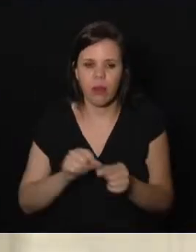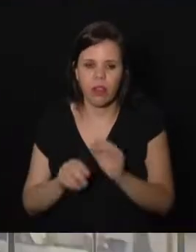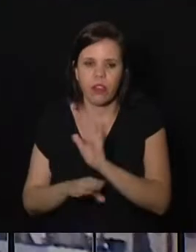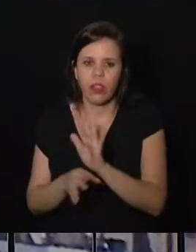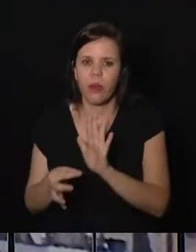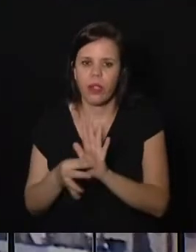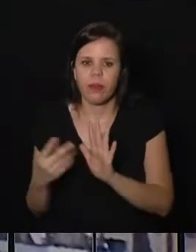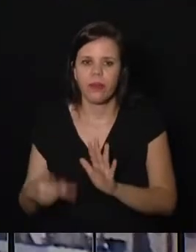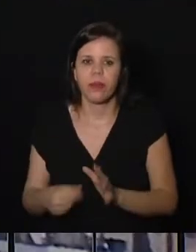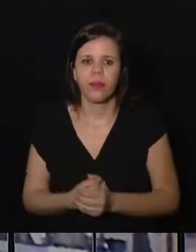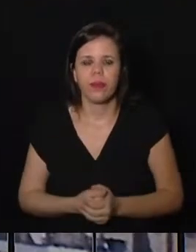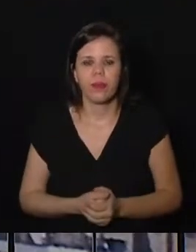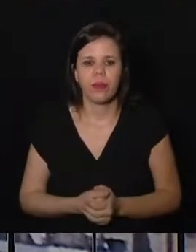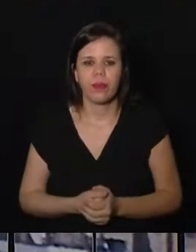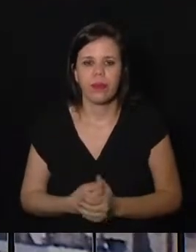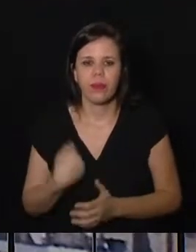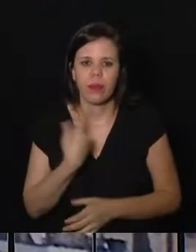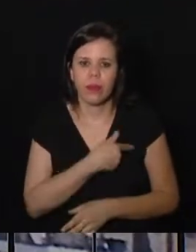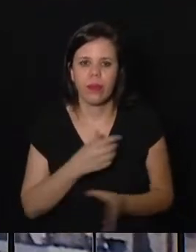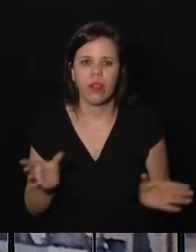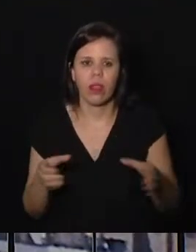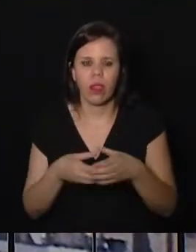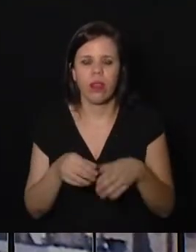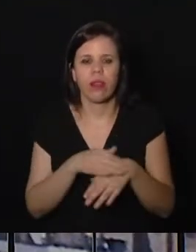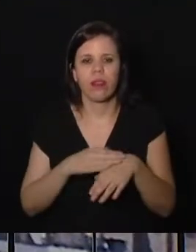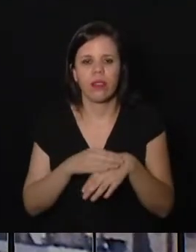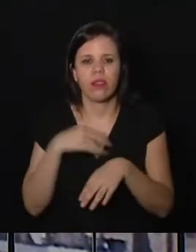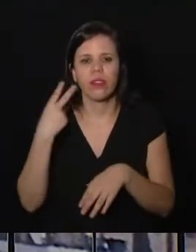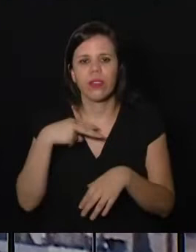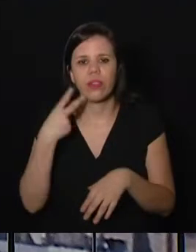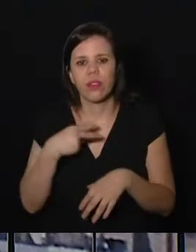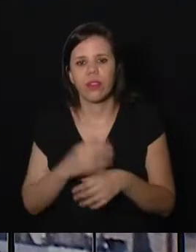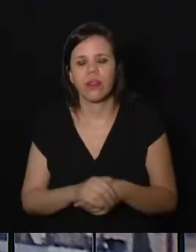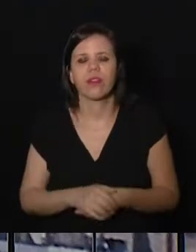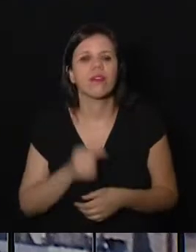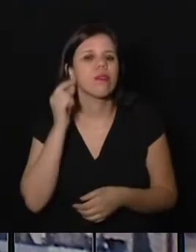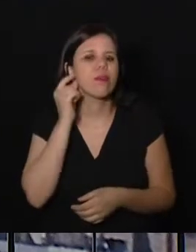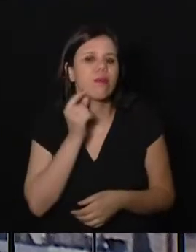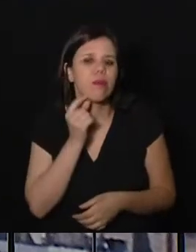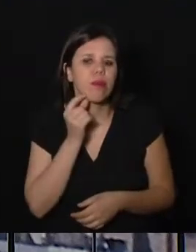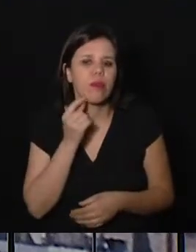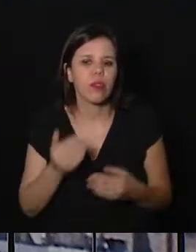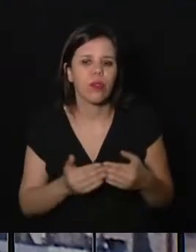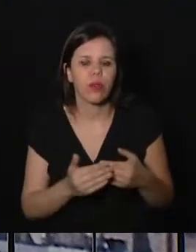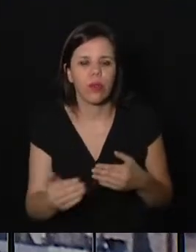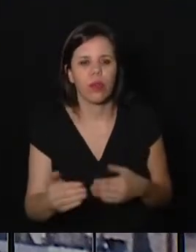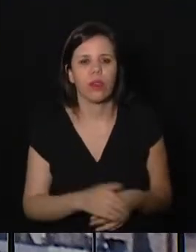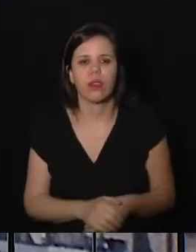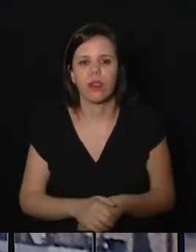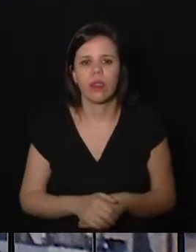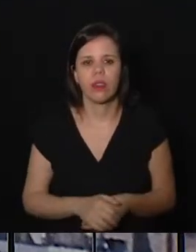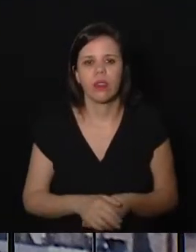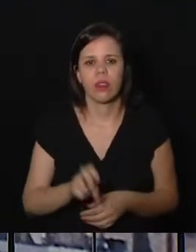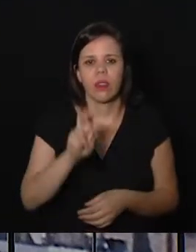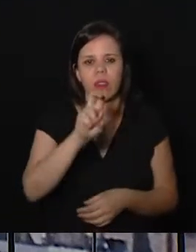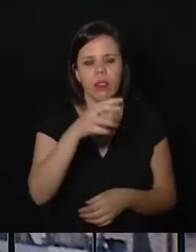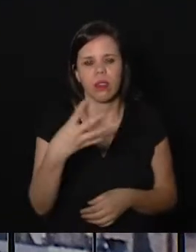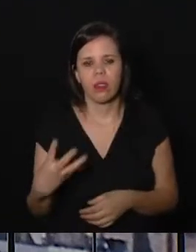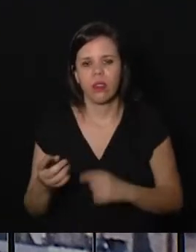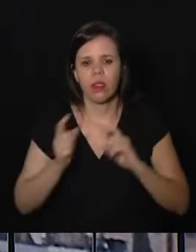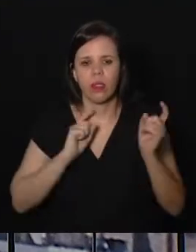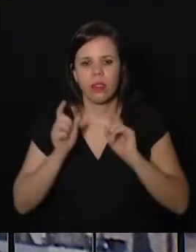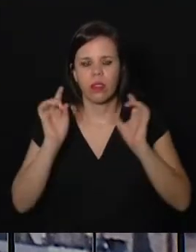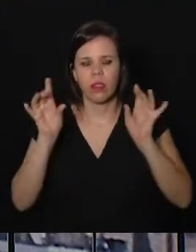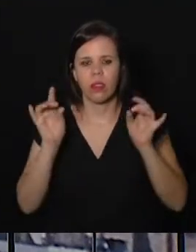opinião. A nossa equipe conversou com o vereador Marcelo Silva durante a 52ª reunião